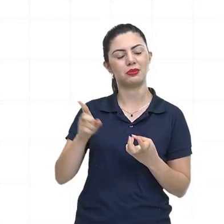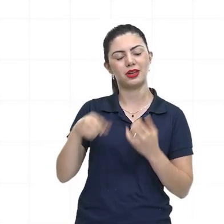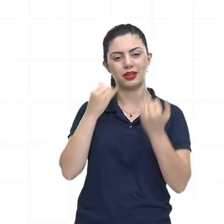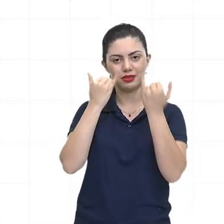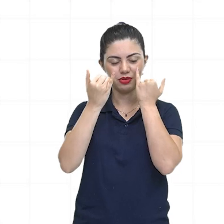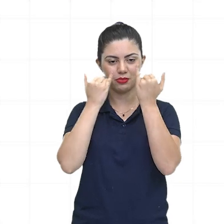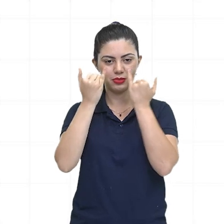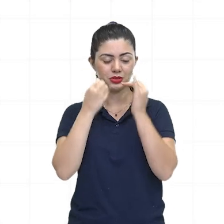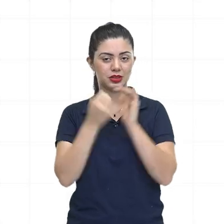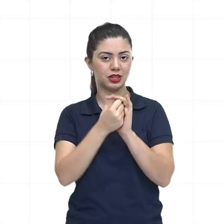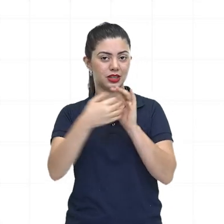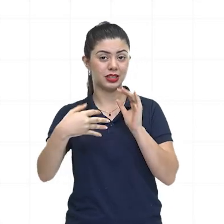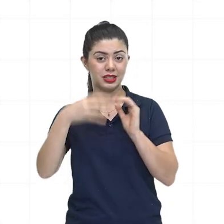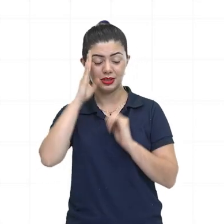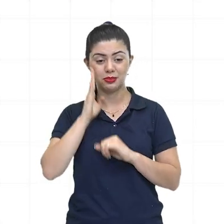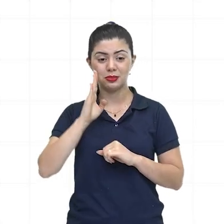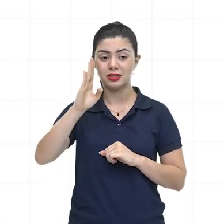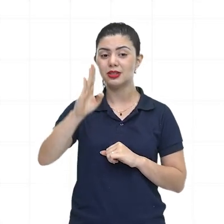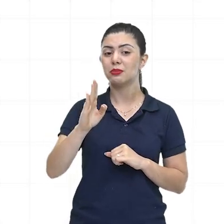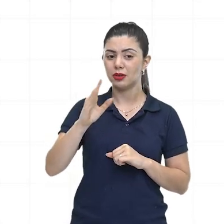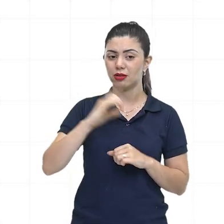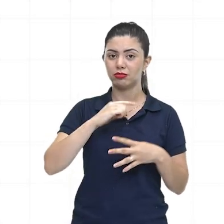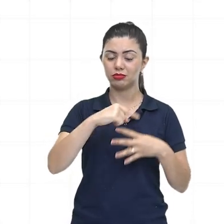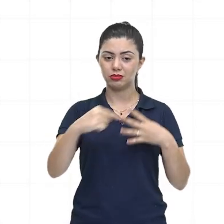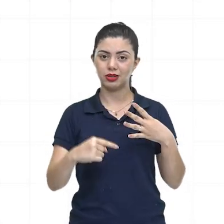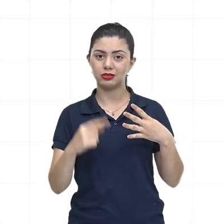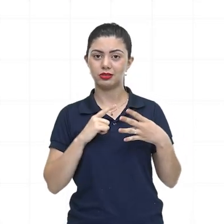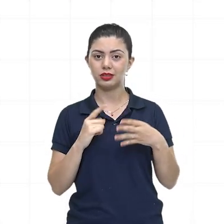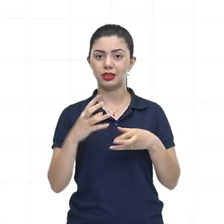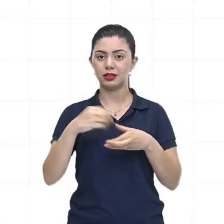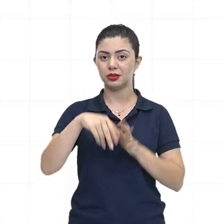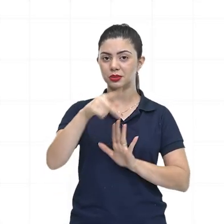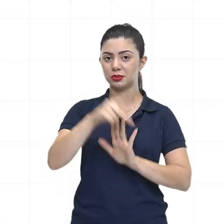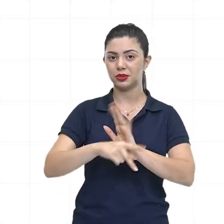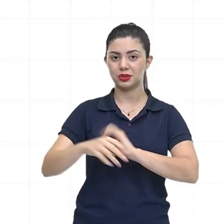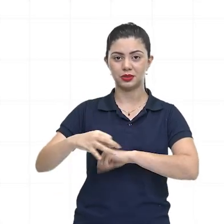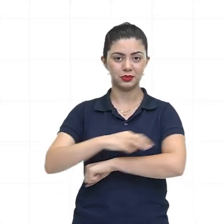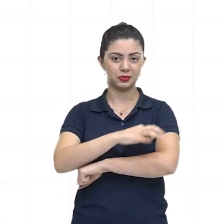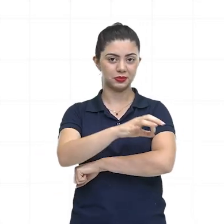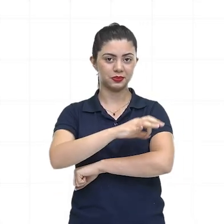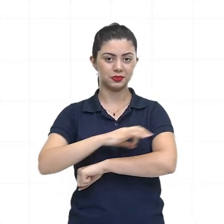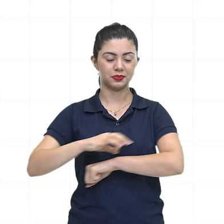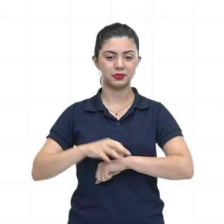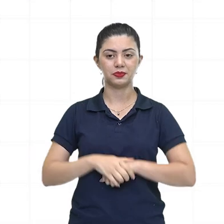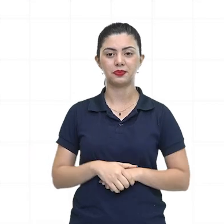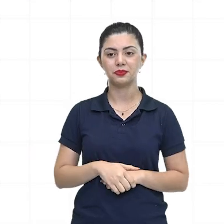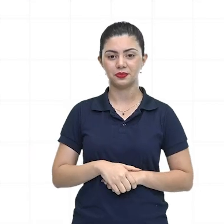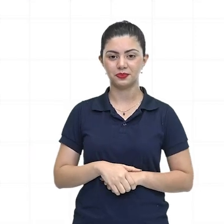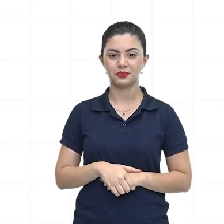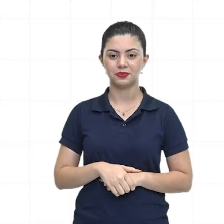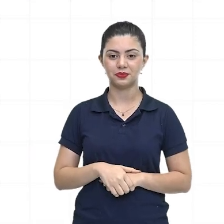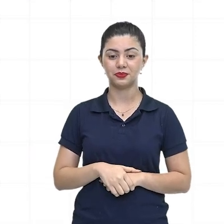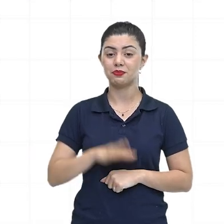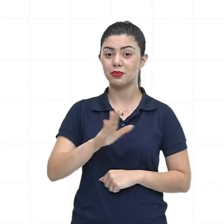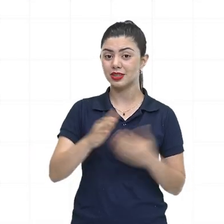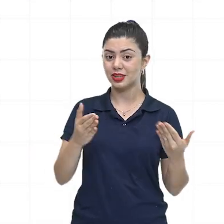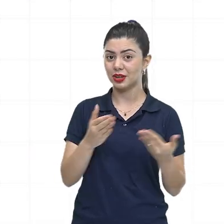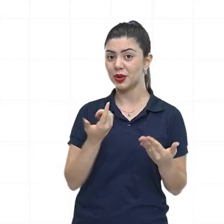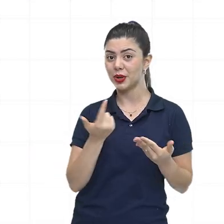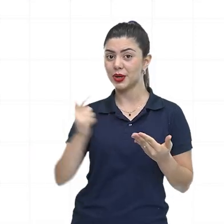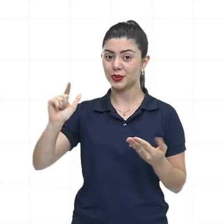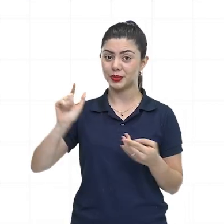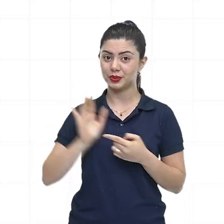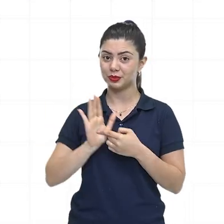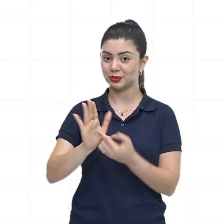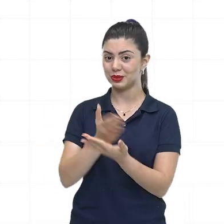aqui, né, os principais elementos que compõem uma planta baixa. Vamos ver aqui uma outra situação de uma planta